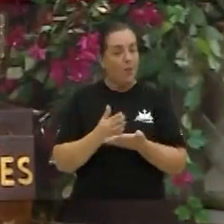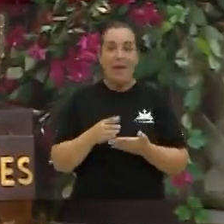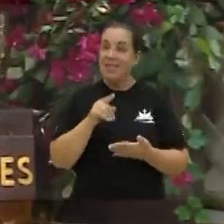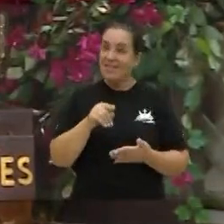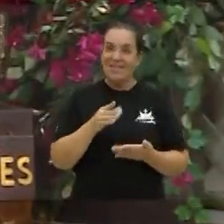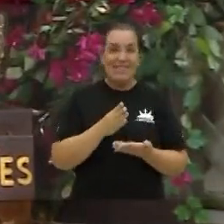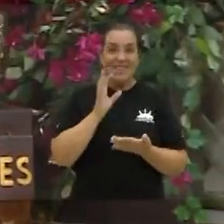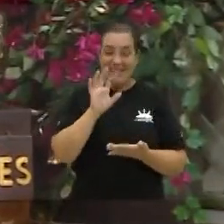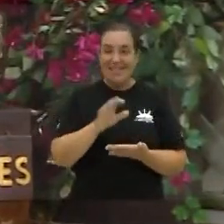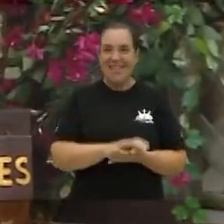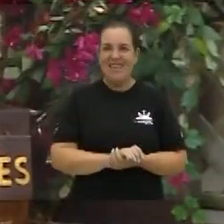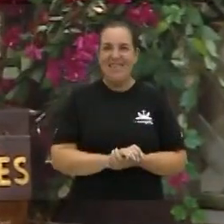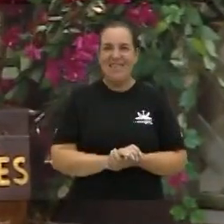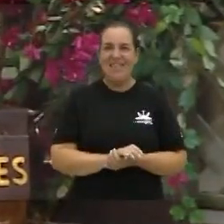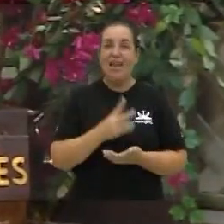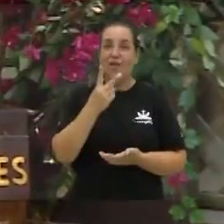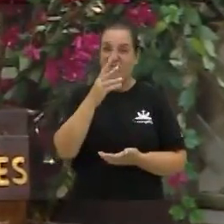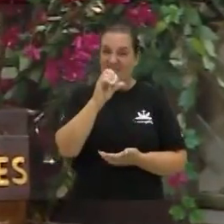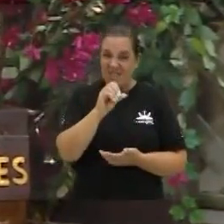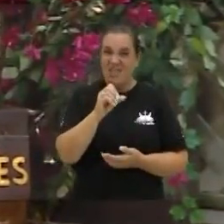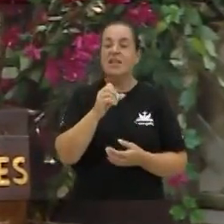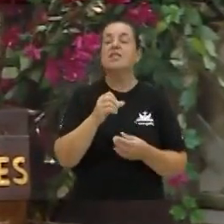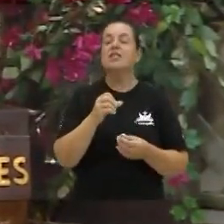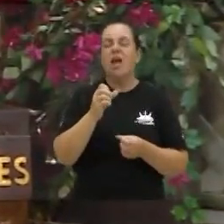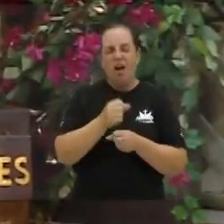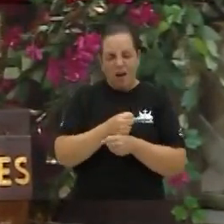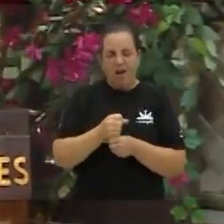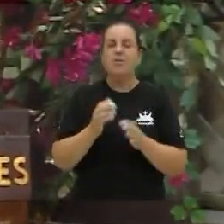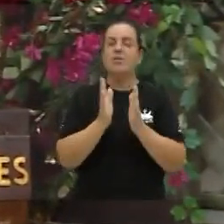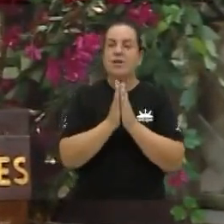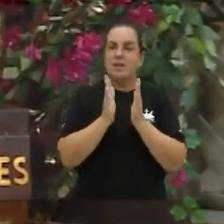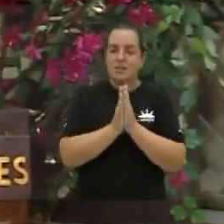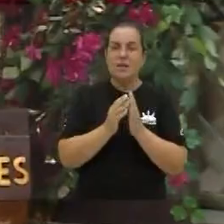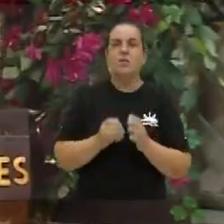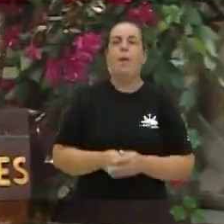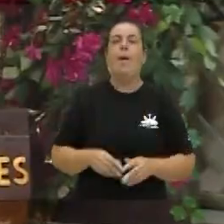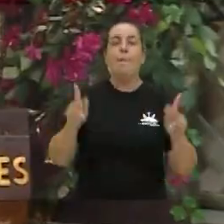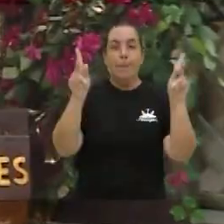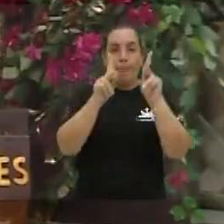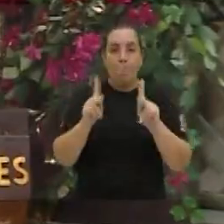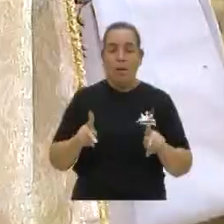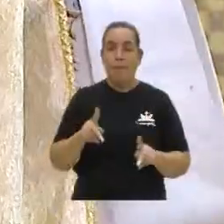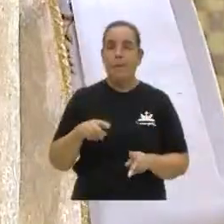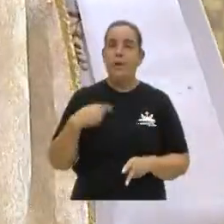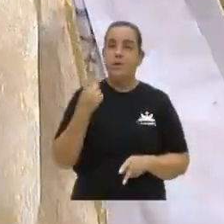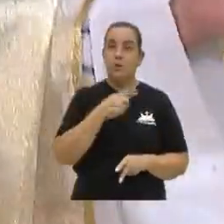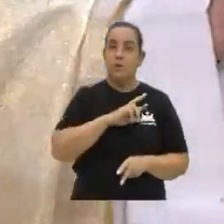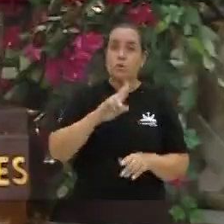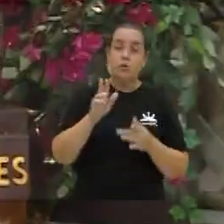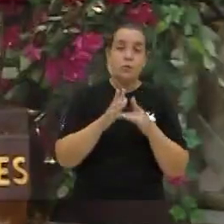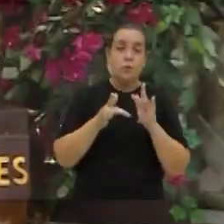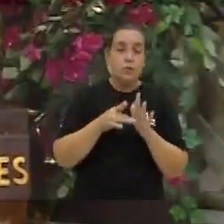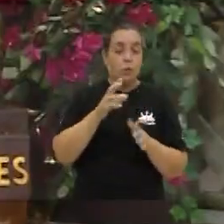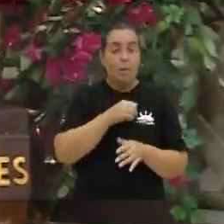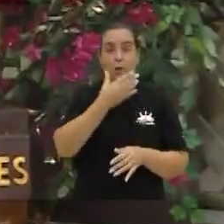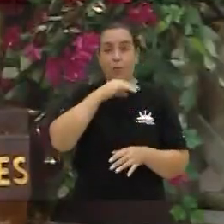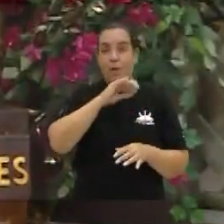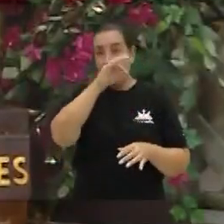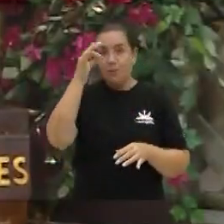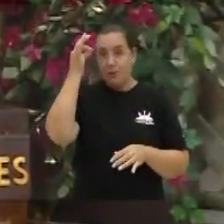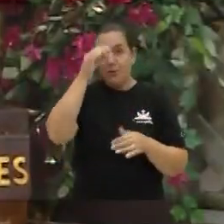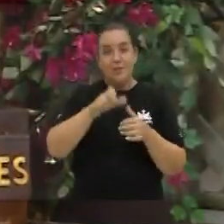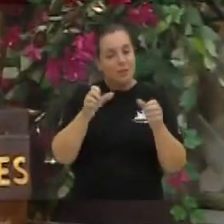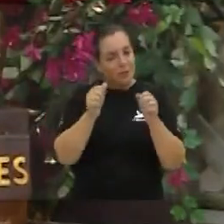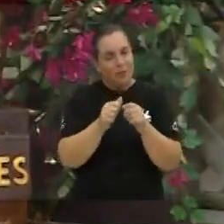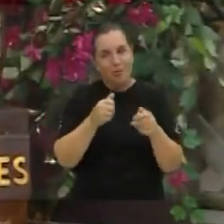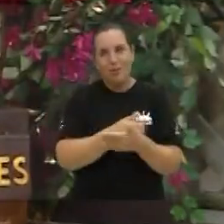toda, 26 anos rezando missa, a paz de nosso Senhor Jesus Cristo, o amor do Pai e o Espírito Santo estejam